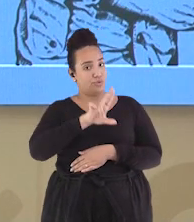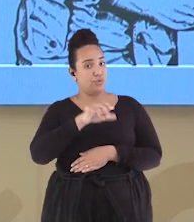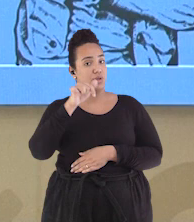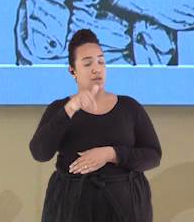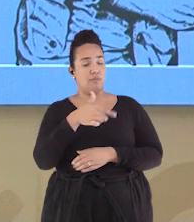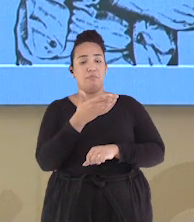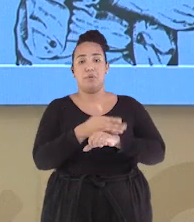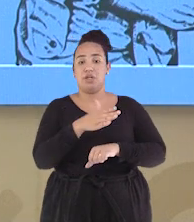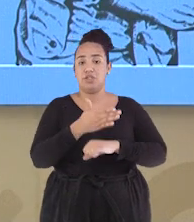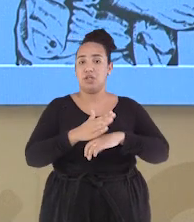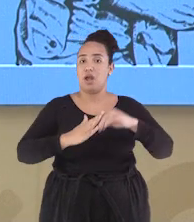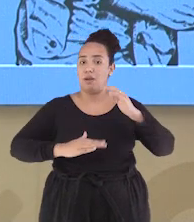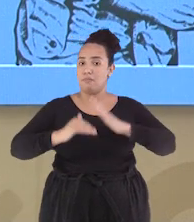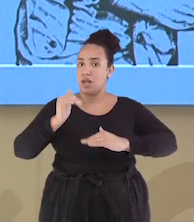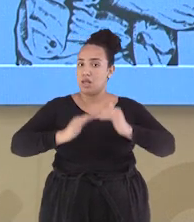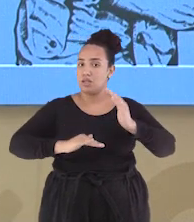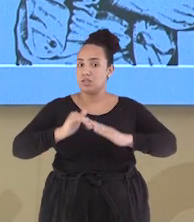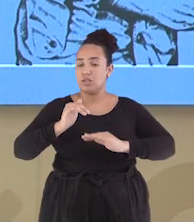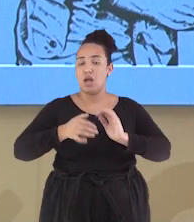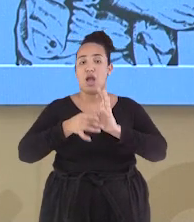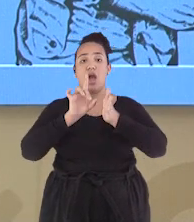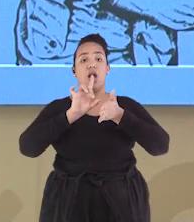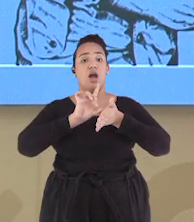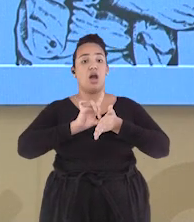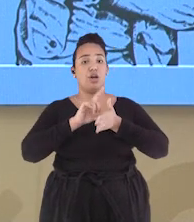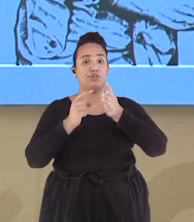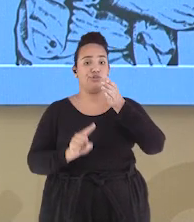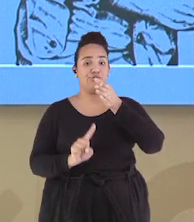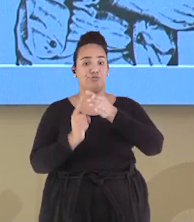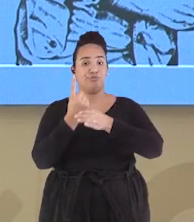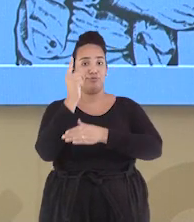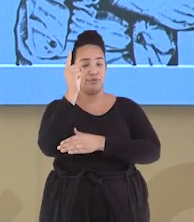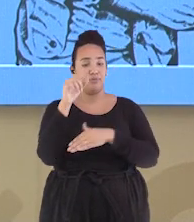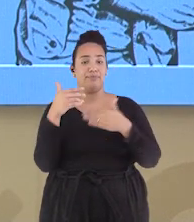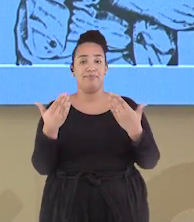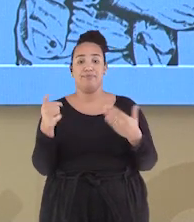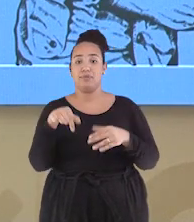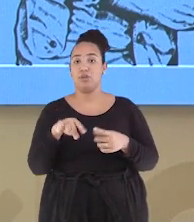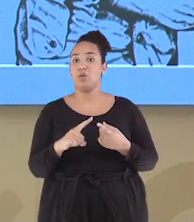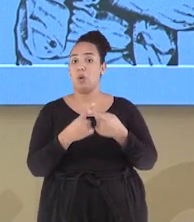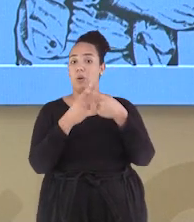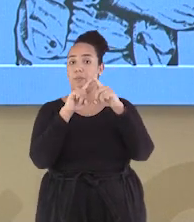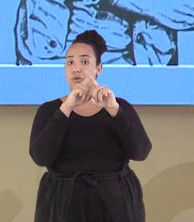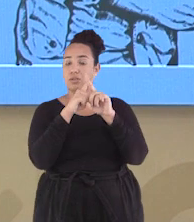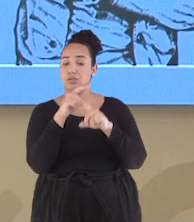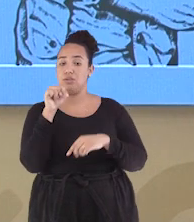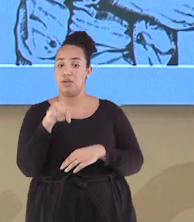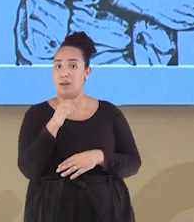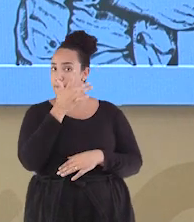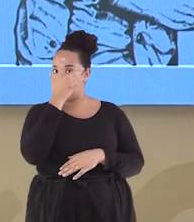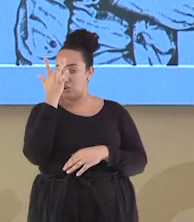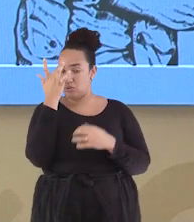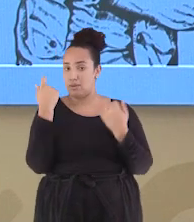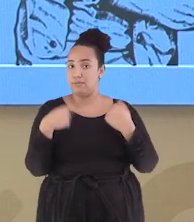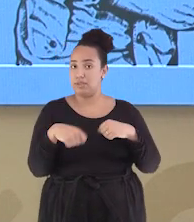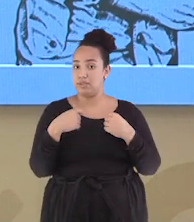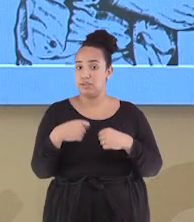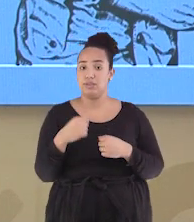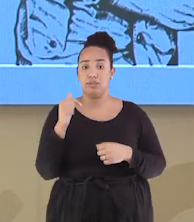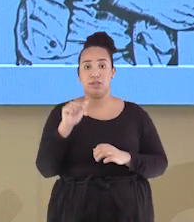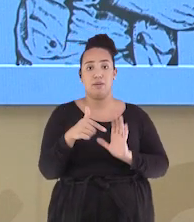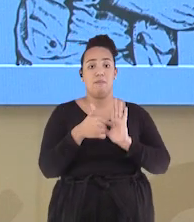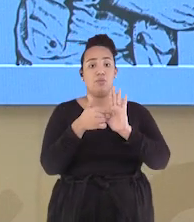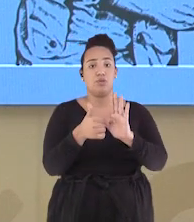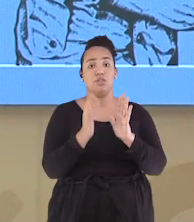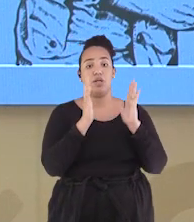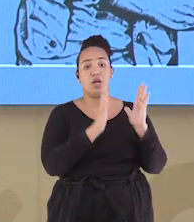para treinar habilidades antes de suas viagens. Em uma competição de ginástica de trampolim, o atleta precisa apresentar